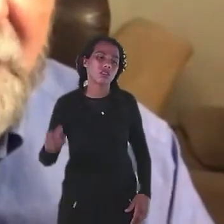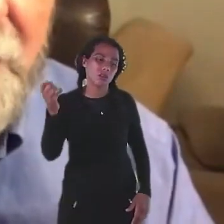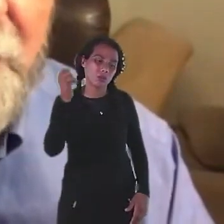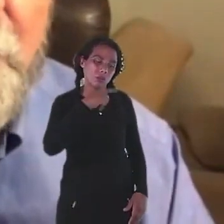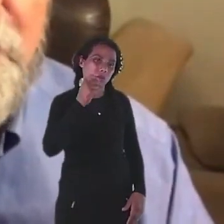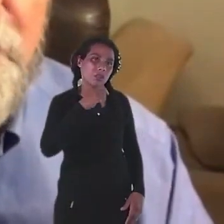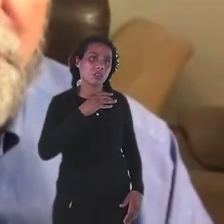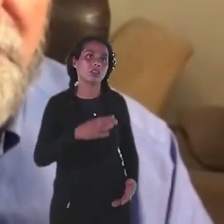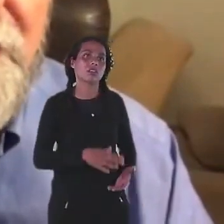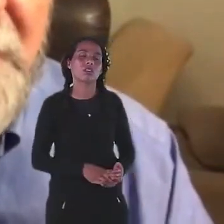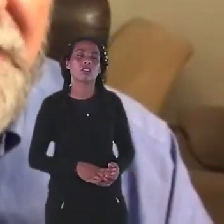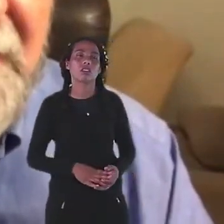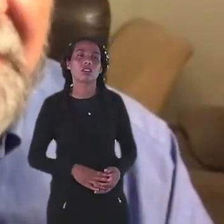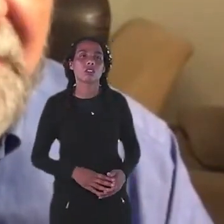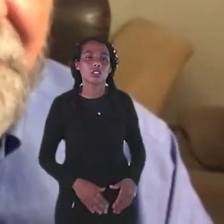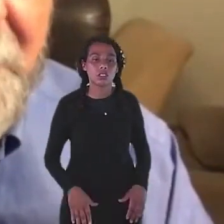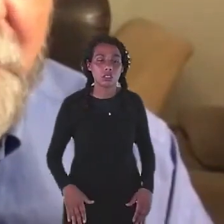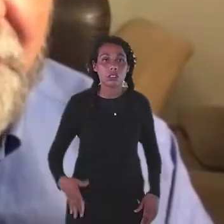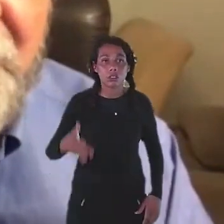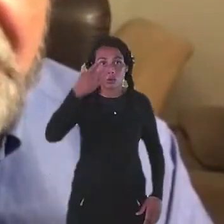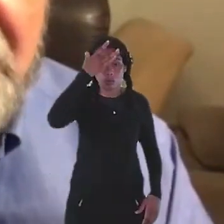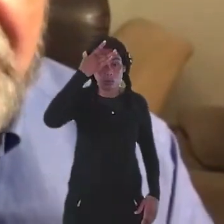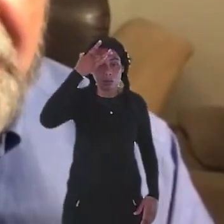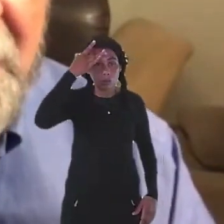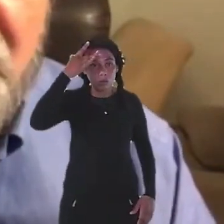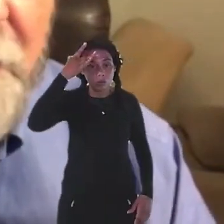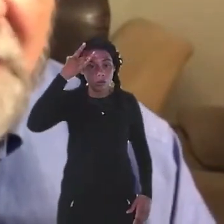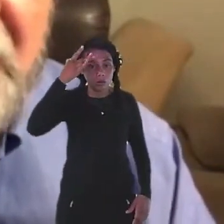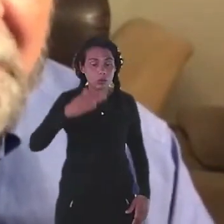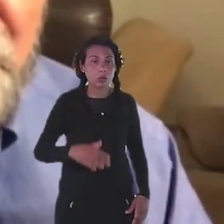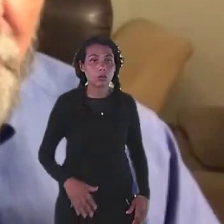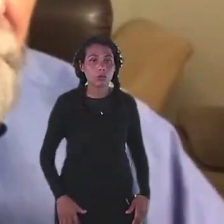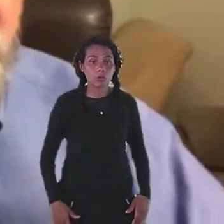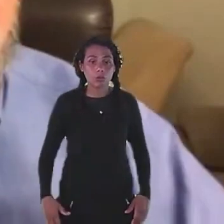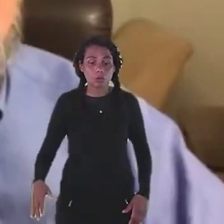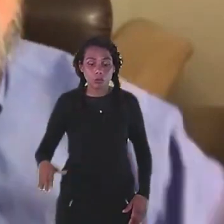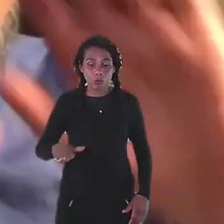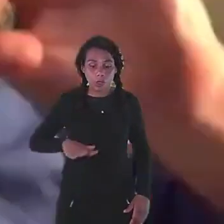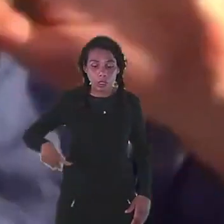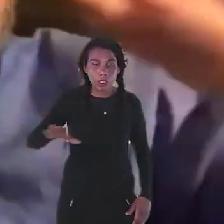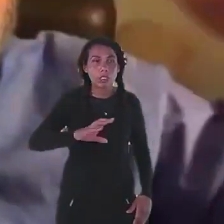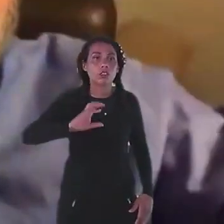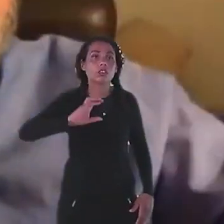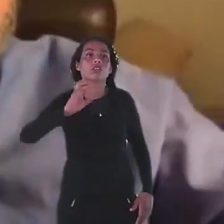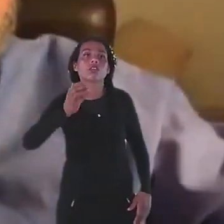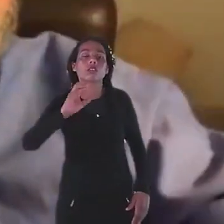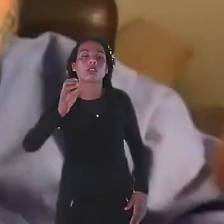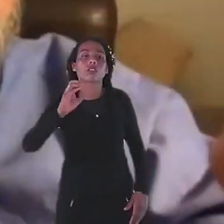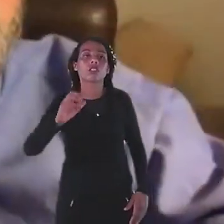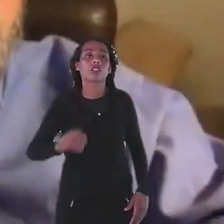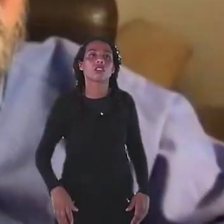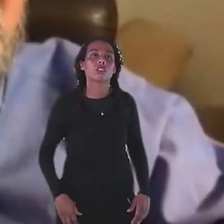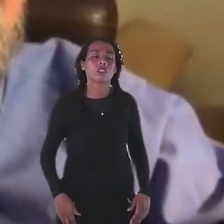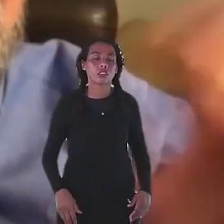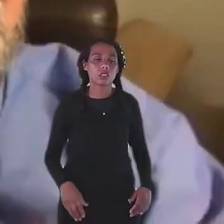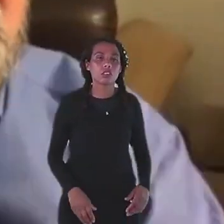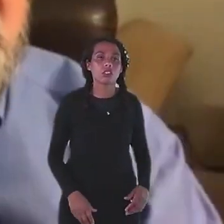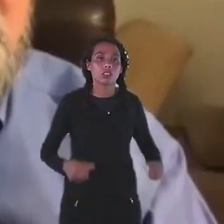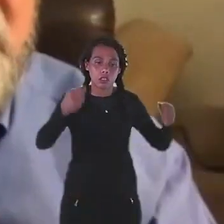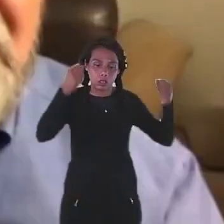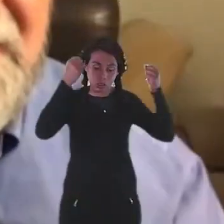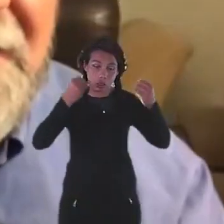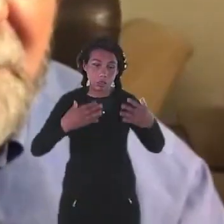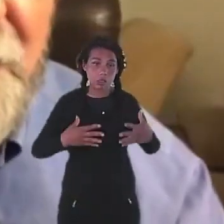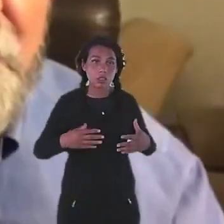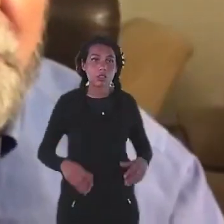ele falava, né? O estudioso de mídia canadense famoso. Nós não criamos um consenso global. Pelo contrário,